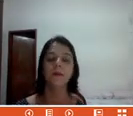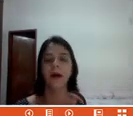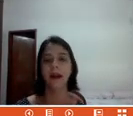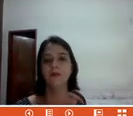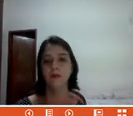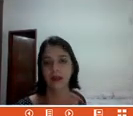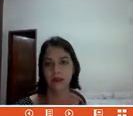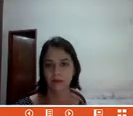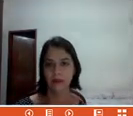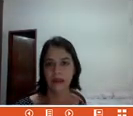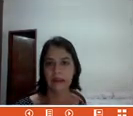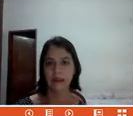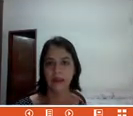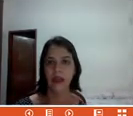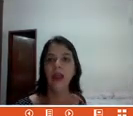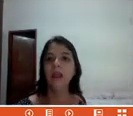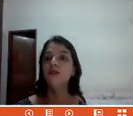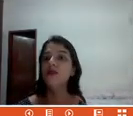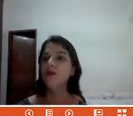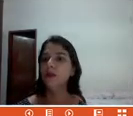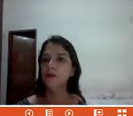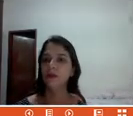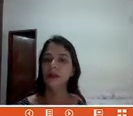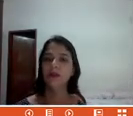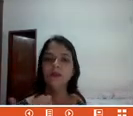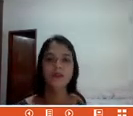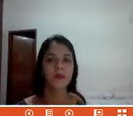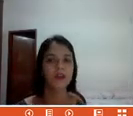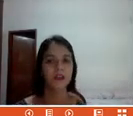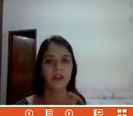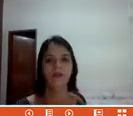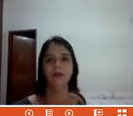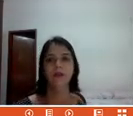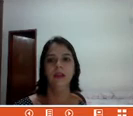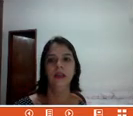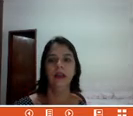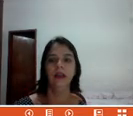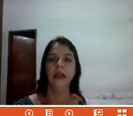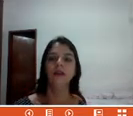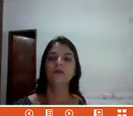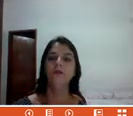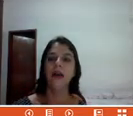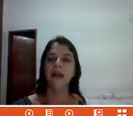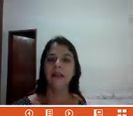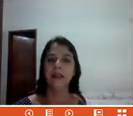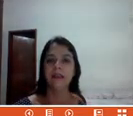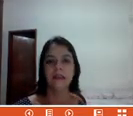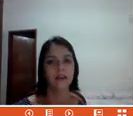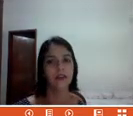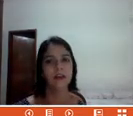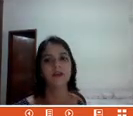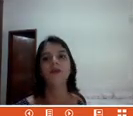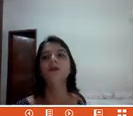bem preparado para recebê-la assim. Isso dificulta, isso desmotiva, né? Isso faz ela se sentir